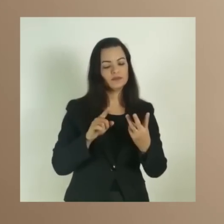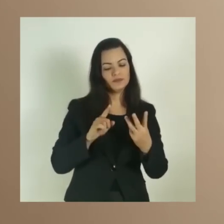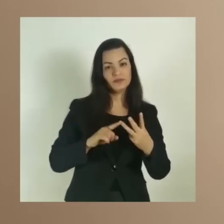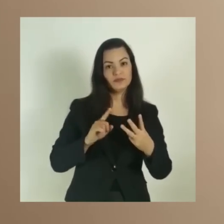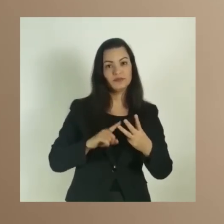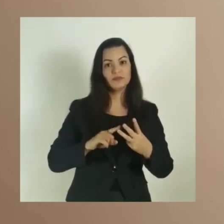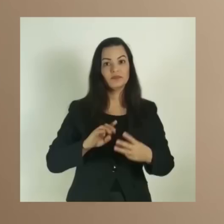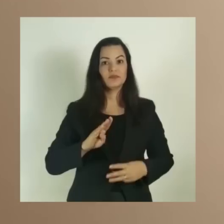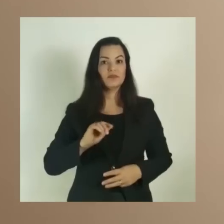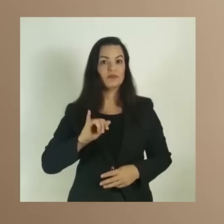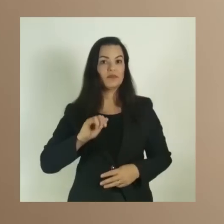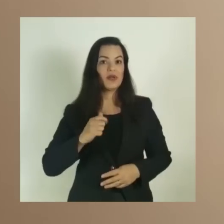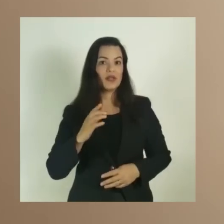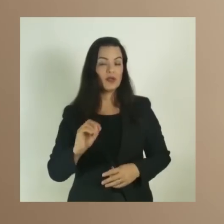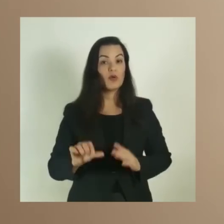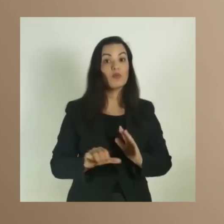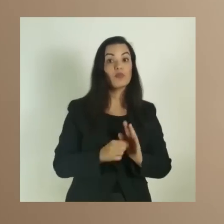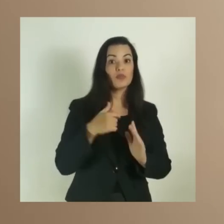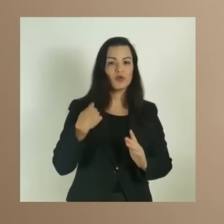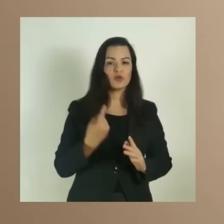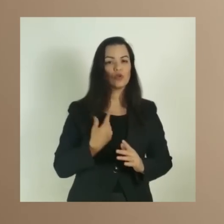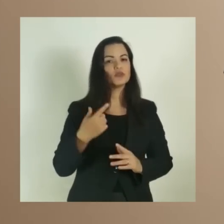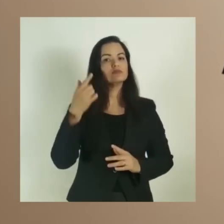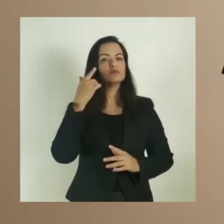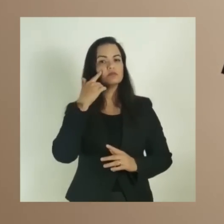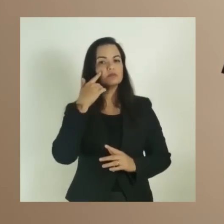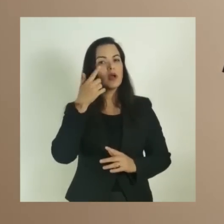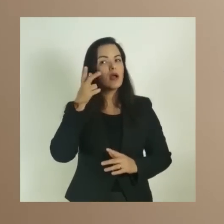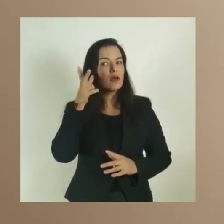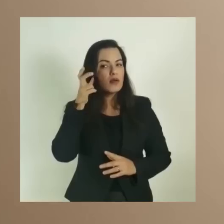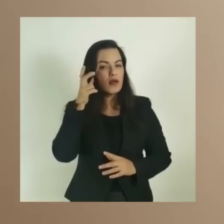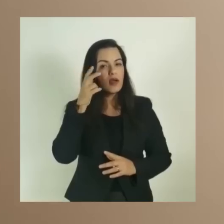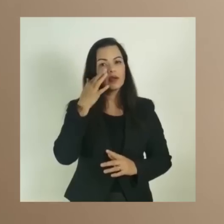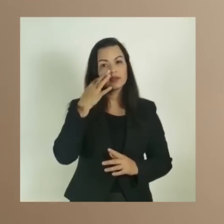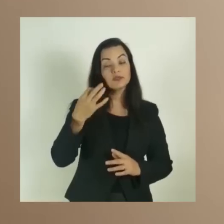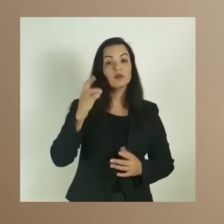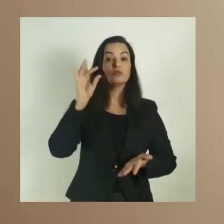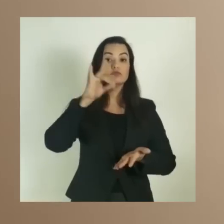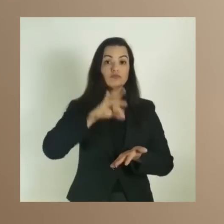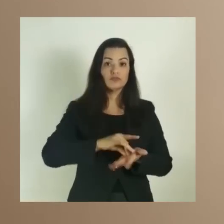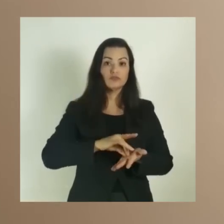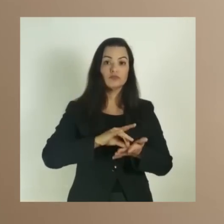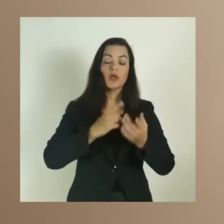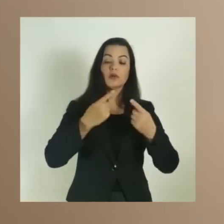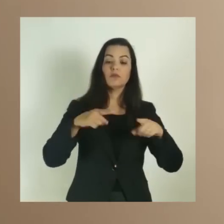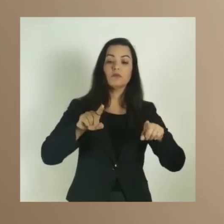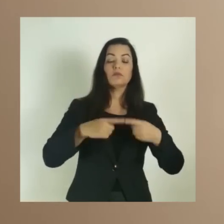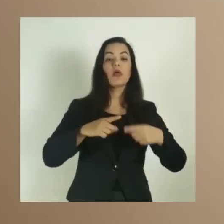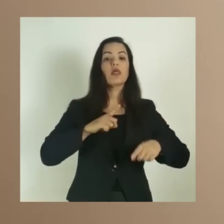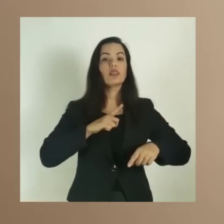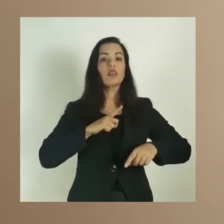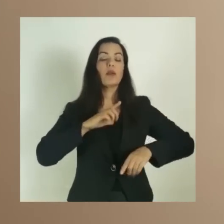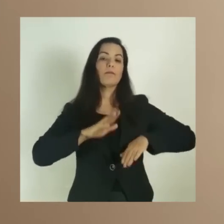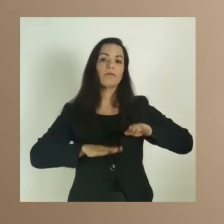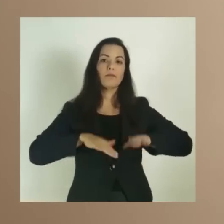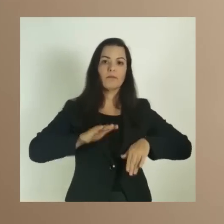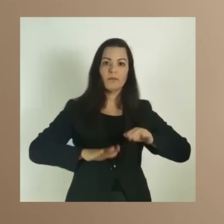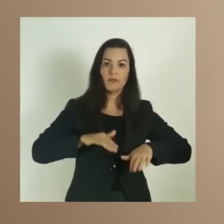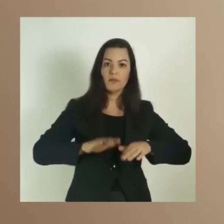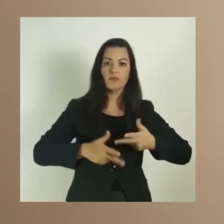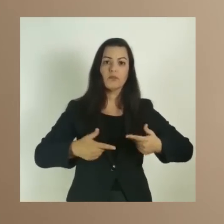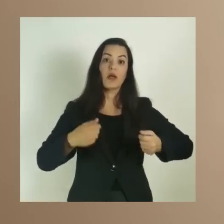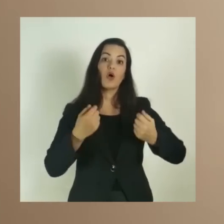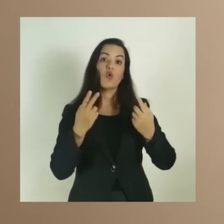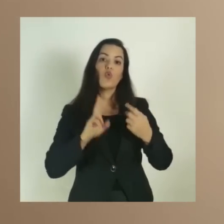ouvir será a versão original. Ela consiste em uma instrumentação percussiva, que será feita pelas